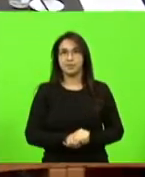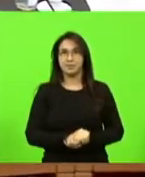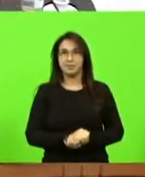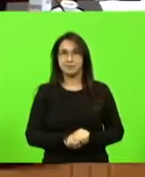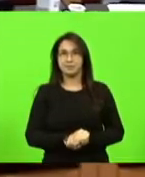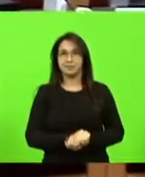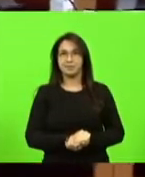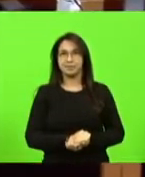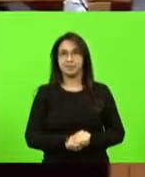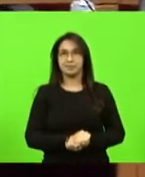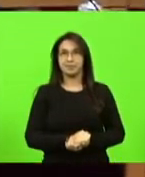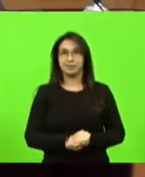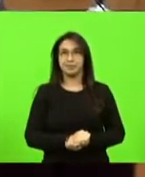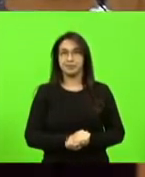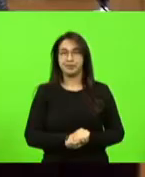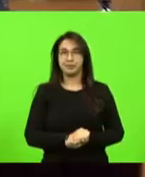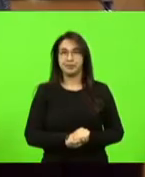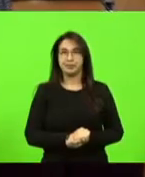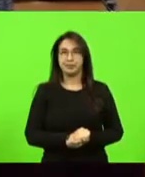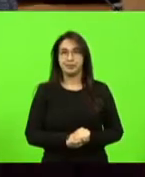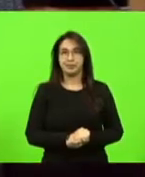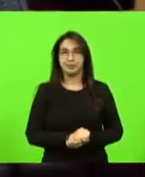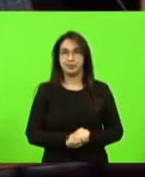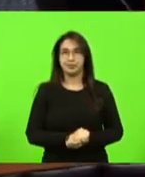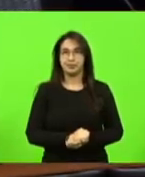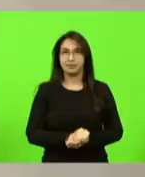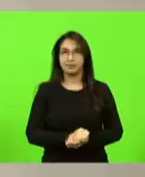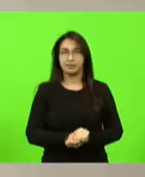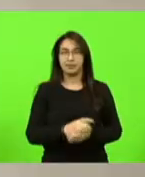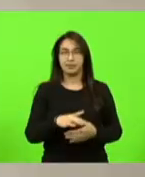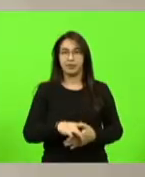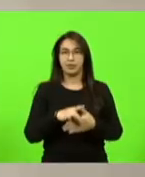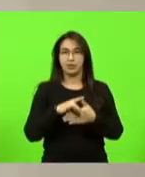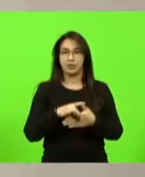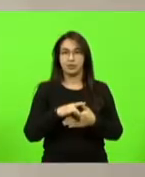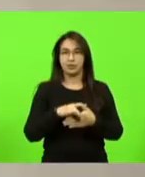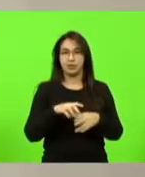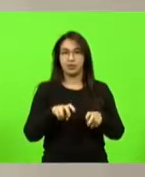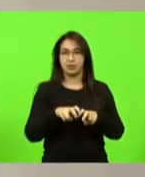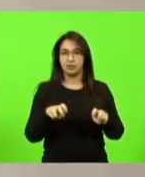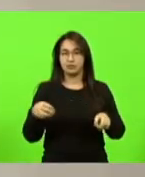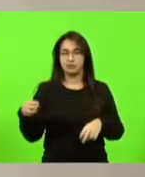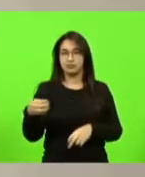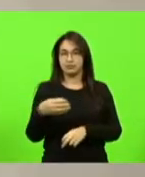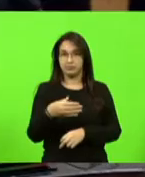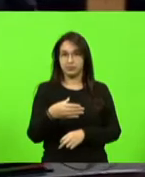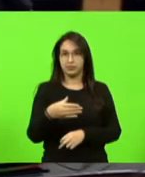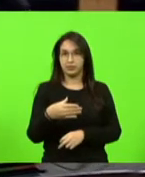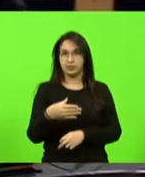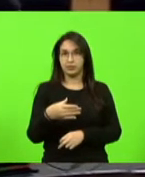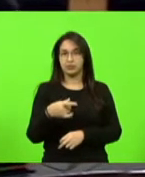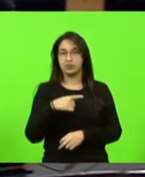temos uma manifestação do líder do Partido Novo. Mais alguém contrário?